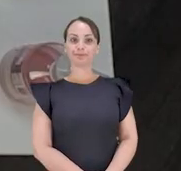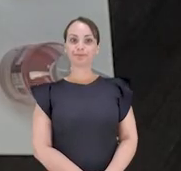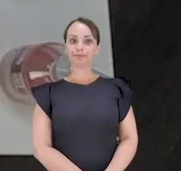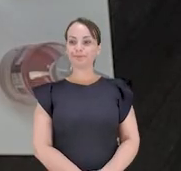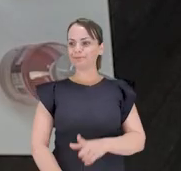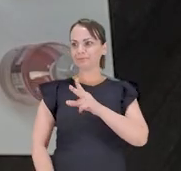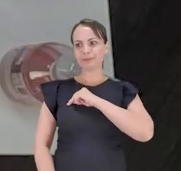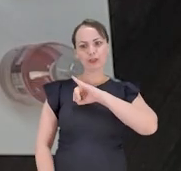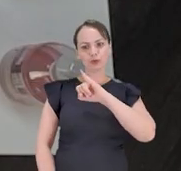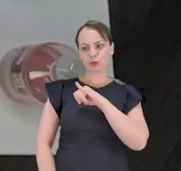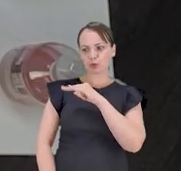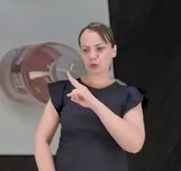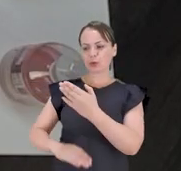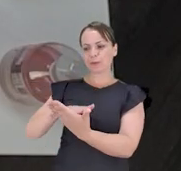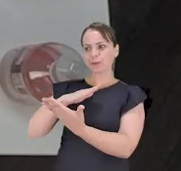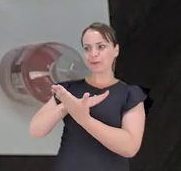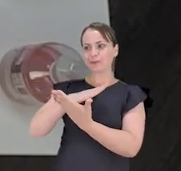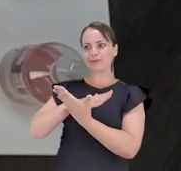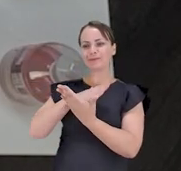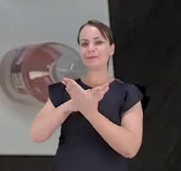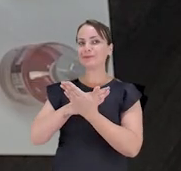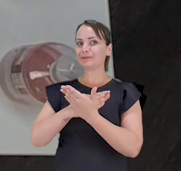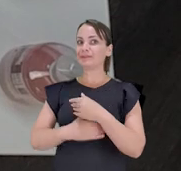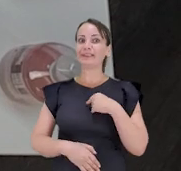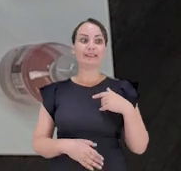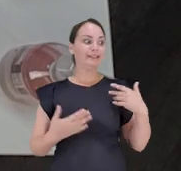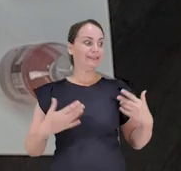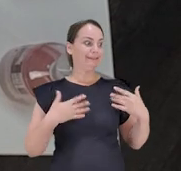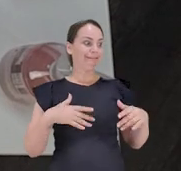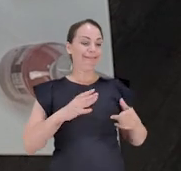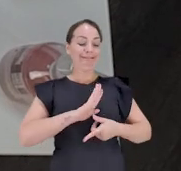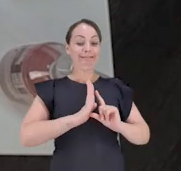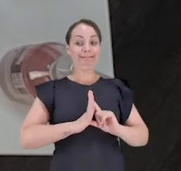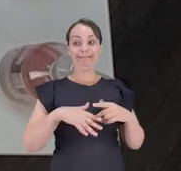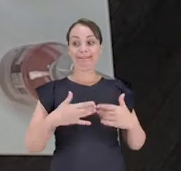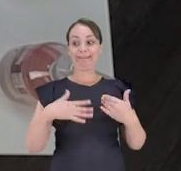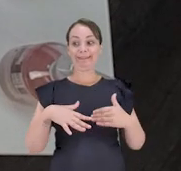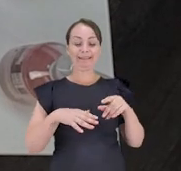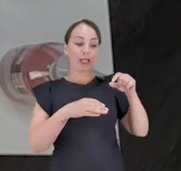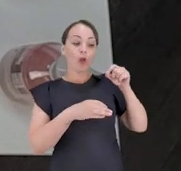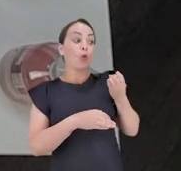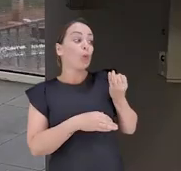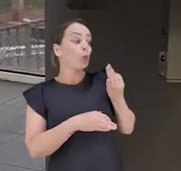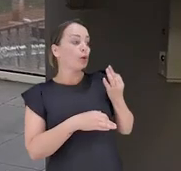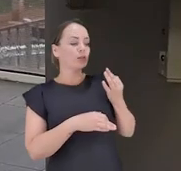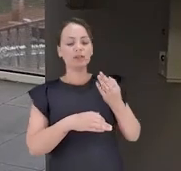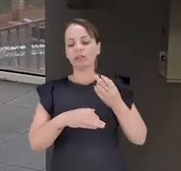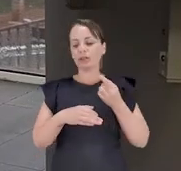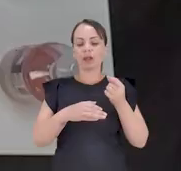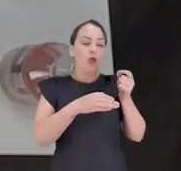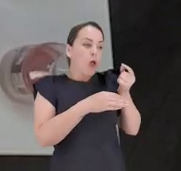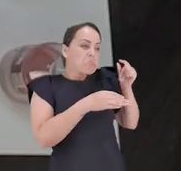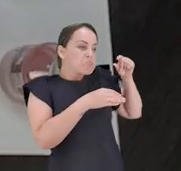Nossa, gente, me ajuda. Quanto? Ah, não é. Olha aí, eu já tô abrindo. Aqui, né? Aham. Quanto? Pode colocar um